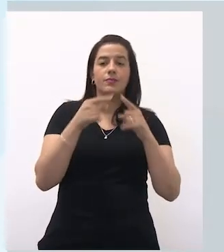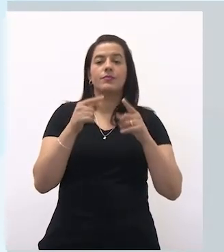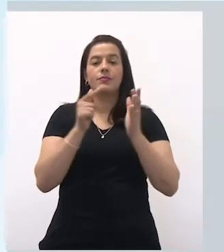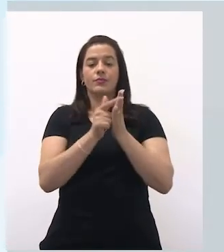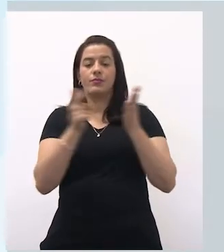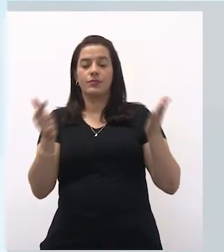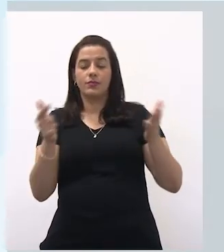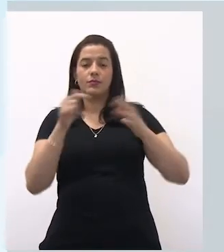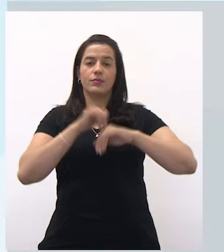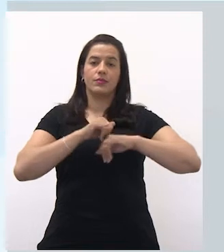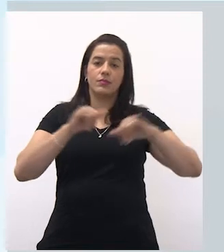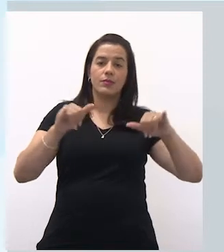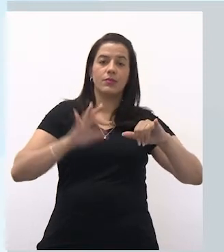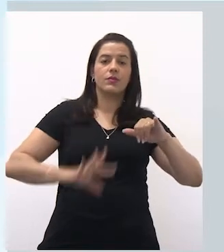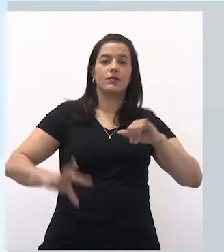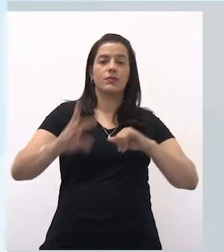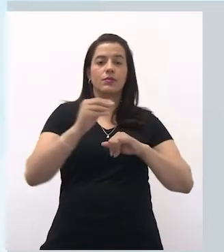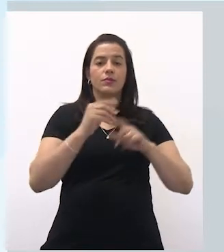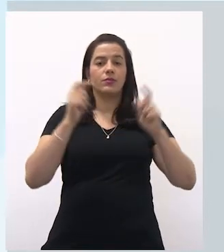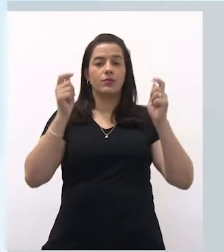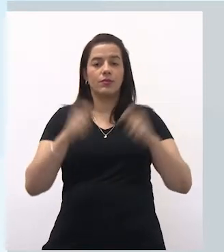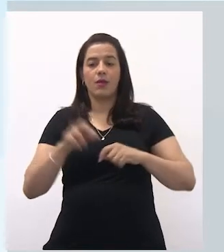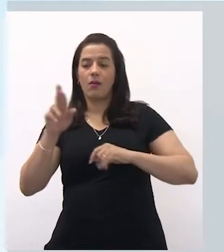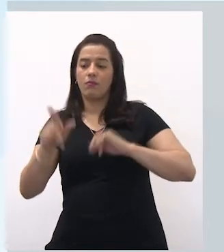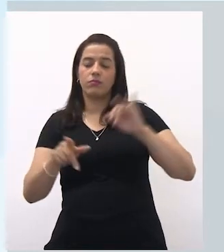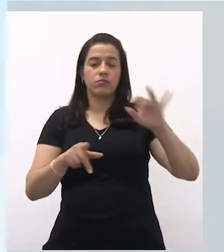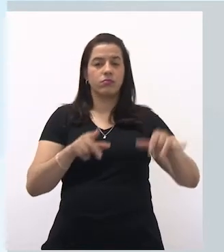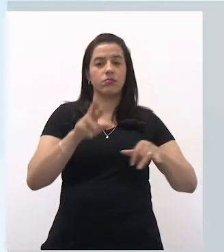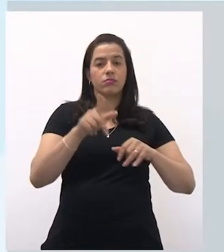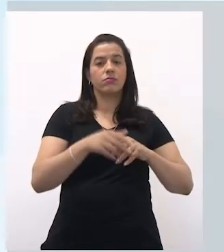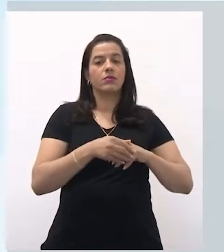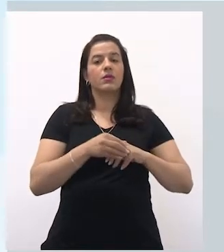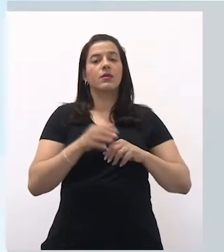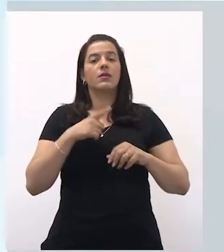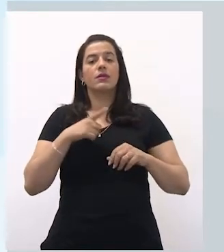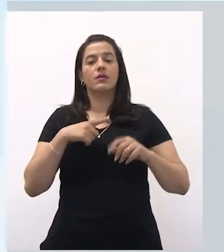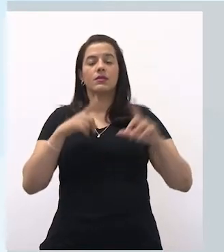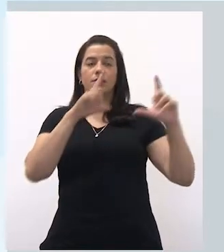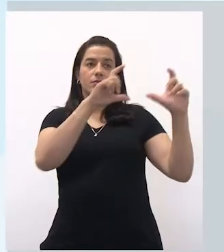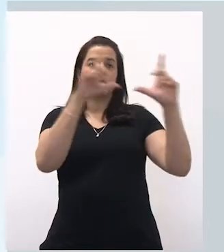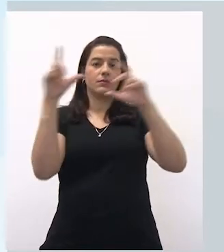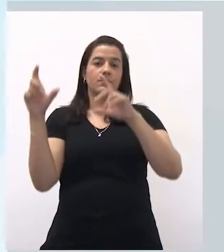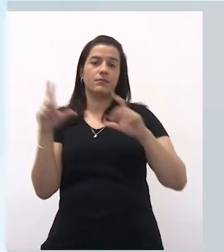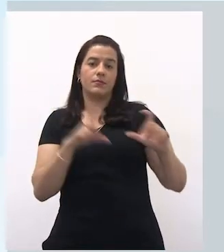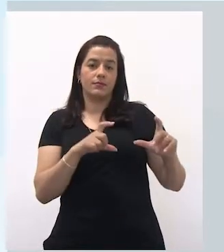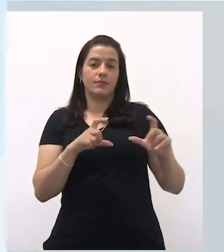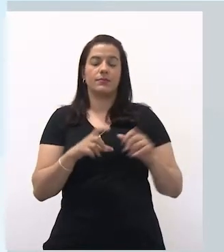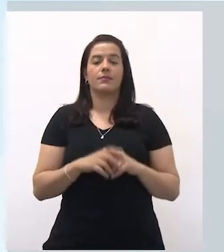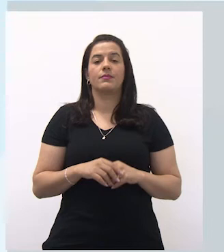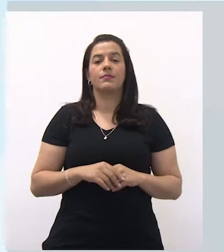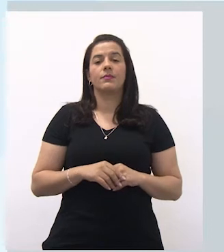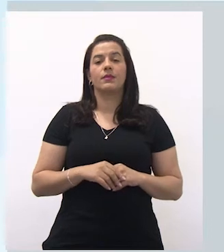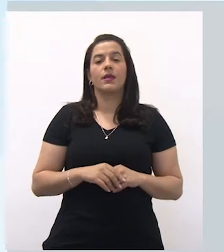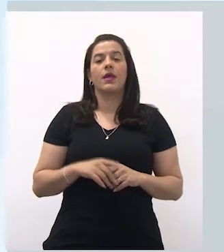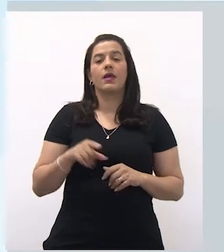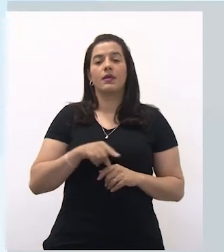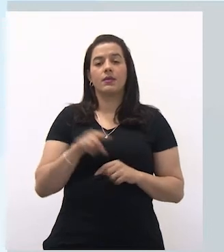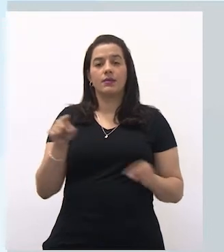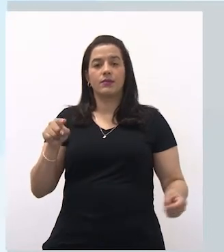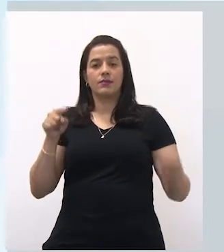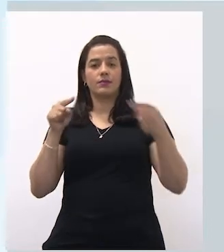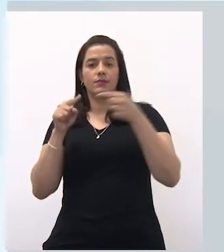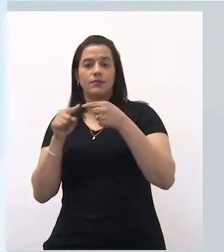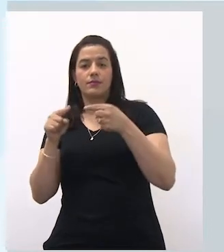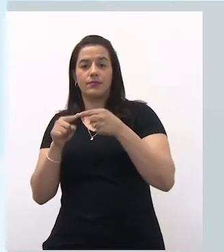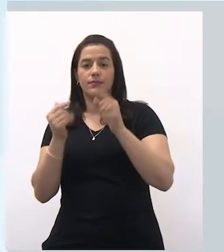reportagens, e depois diferenciar fato de opinião em resenhas. Então, ele vai transitar. De acordo com o que eu vou,